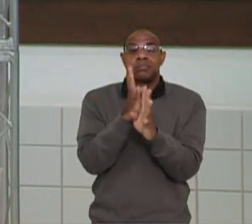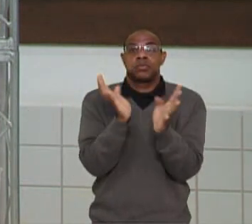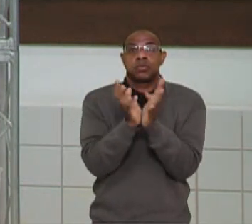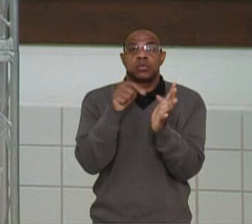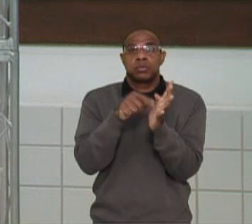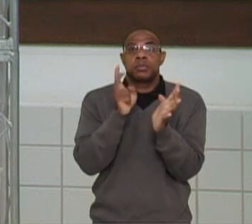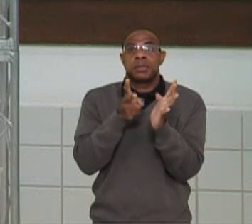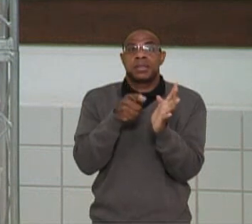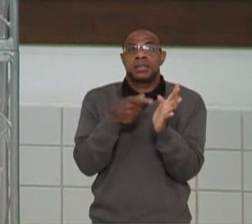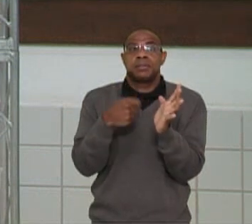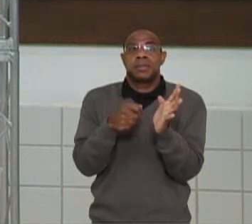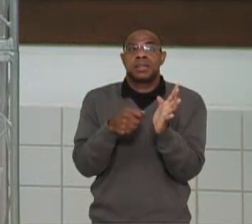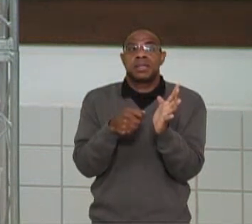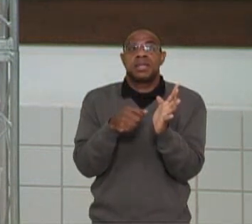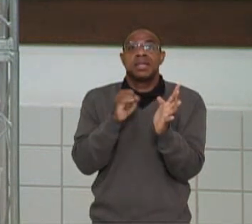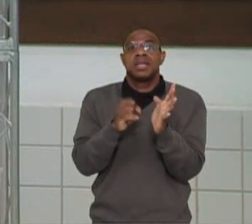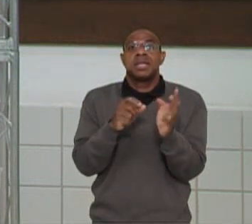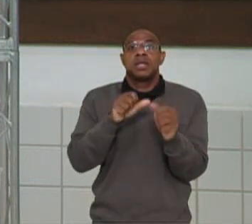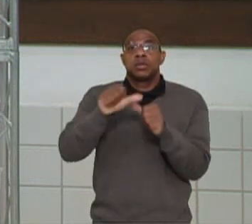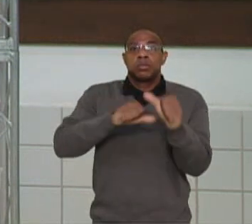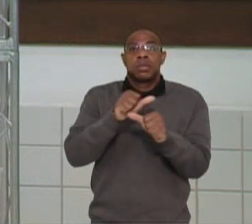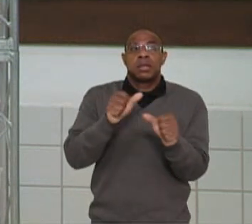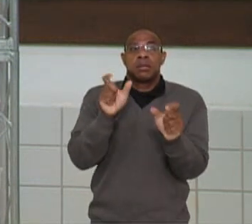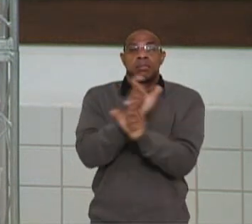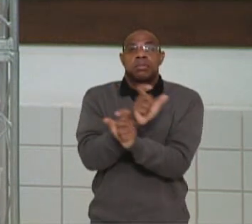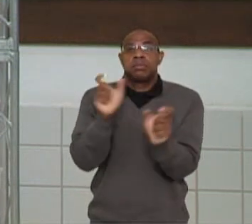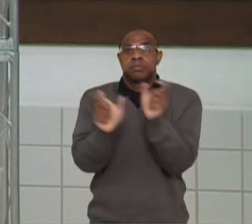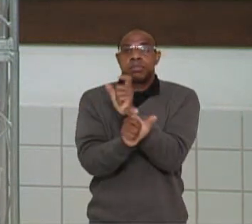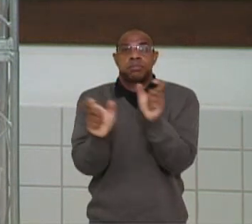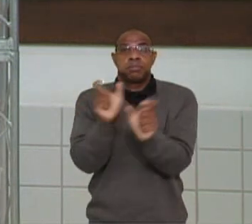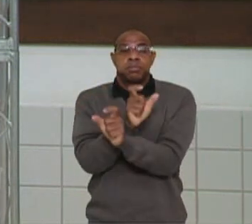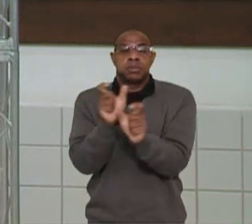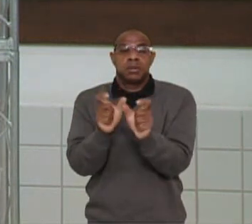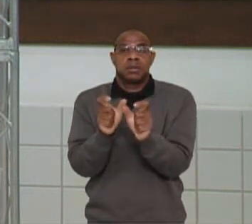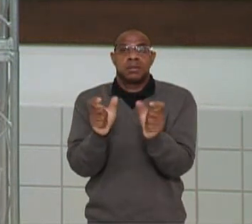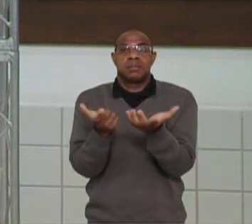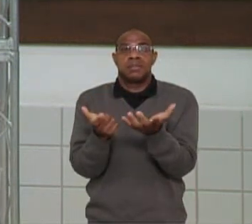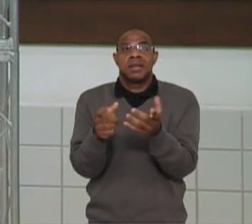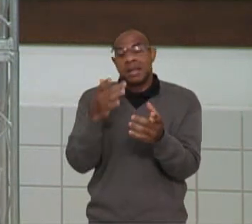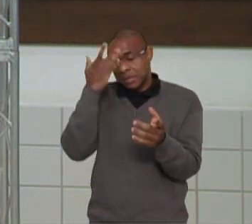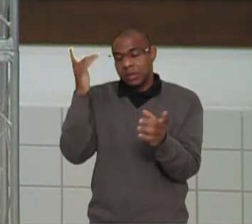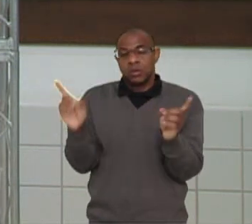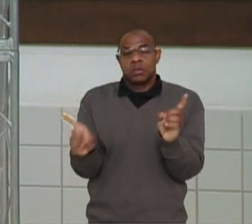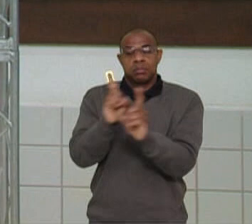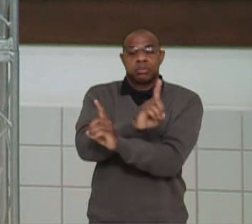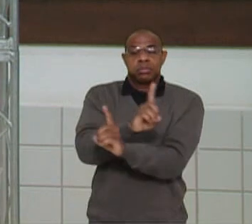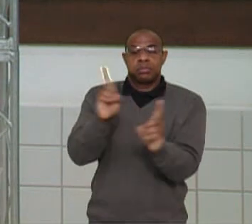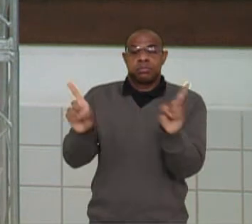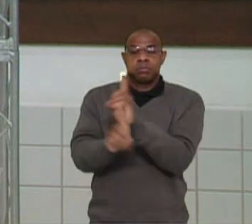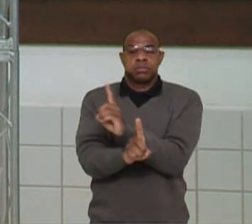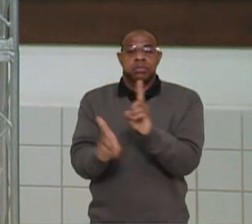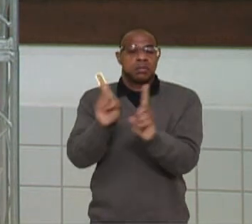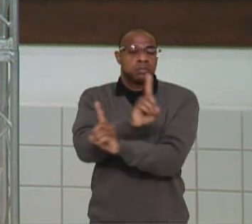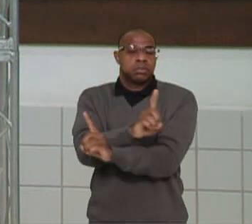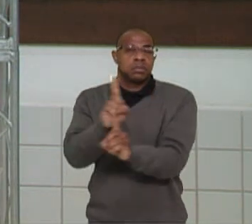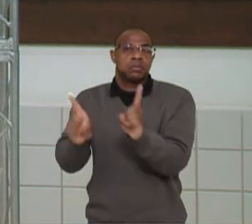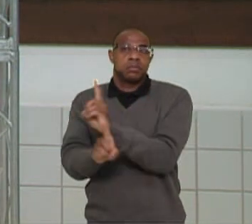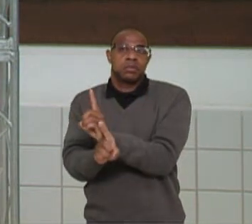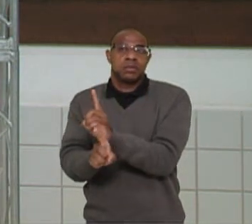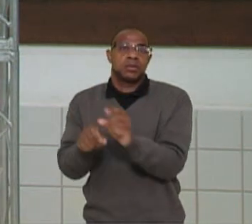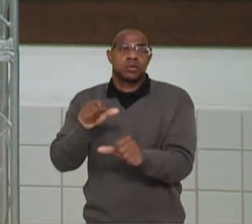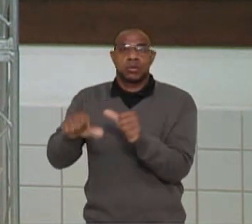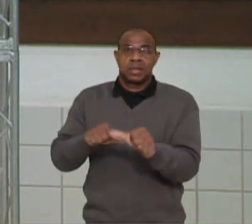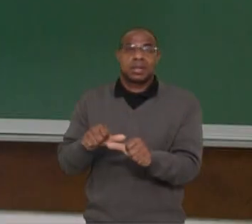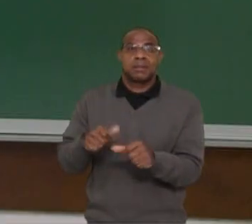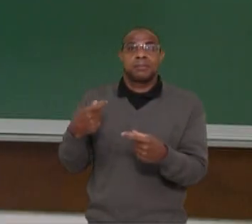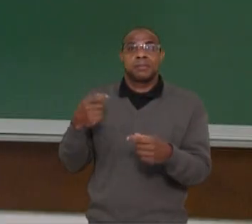mesmo grupo. Então, quando você troca as pessoas de lugar, quando você permuta elas de lugar, você tem o mesmo grupo. E daí você tem que tirar as repetições.